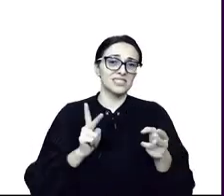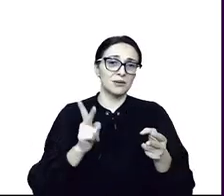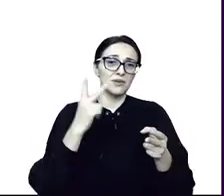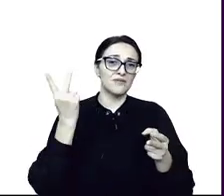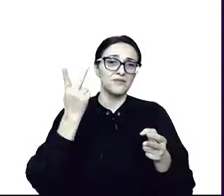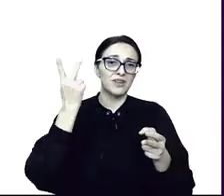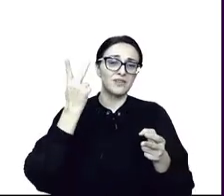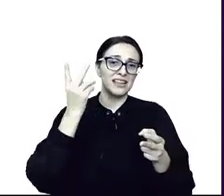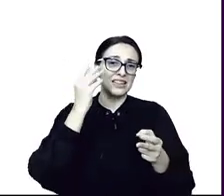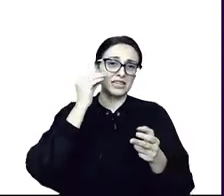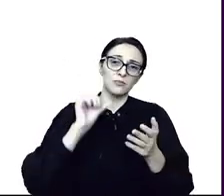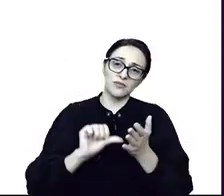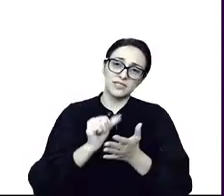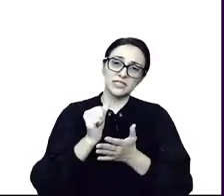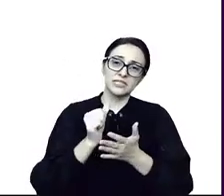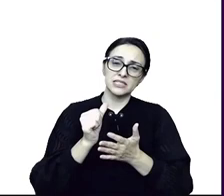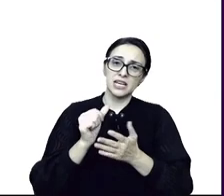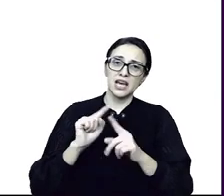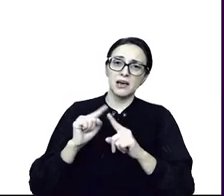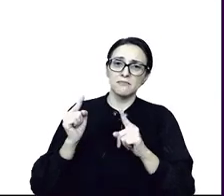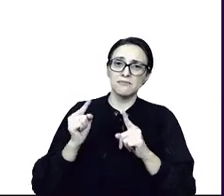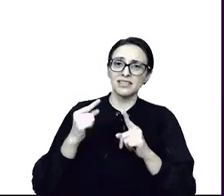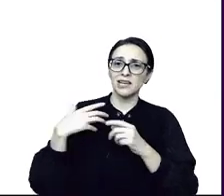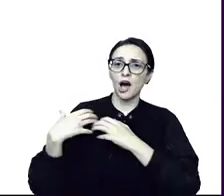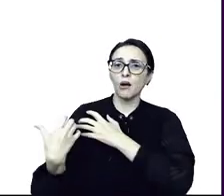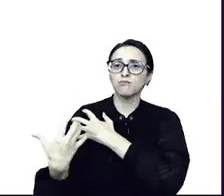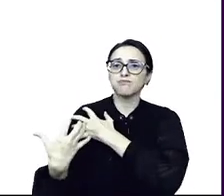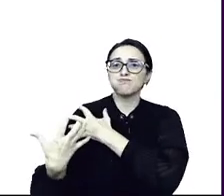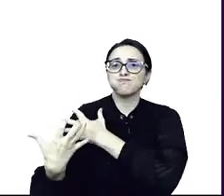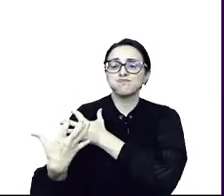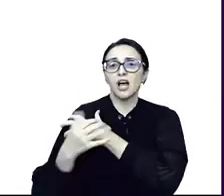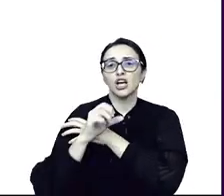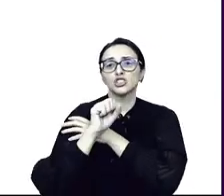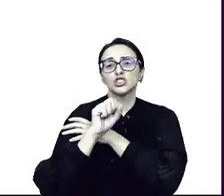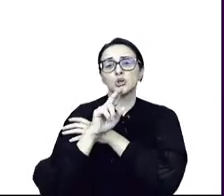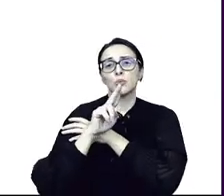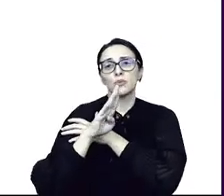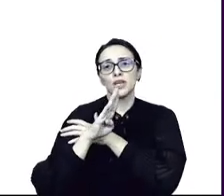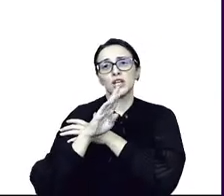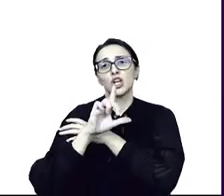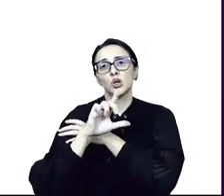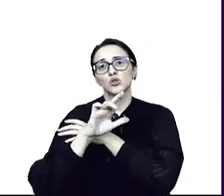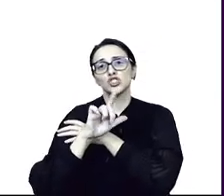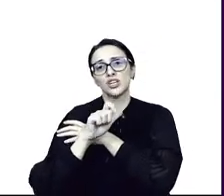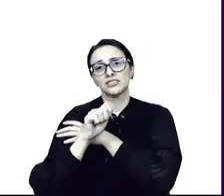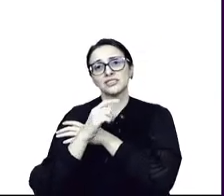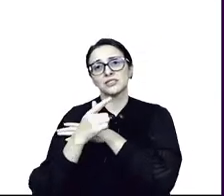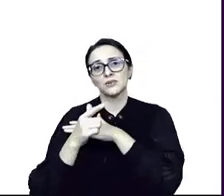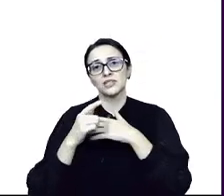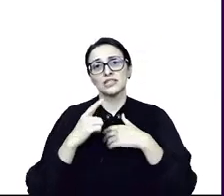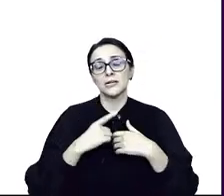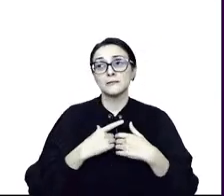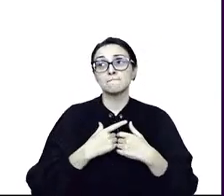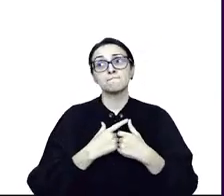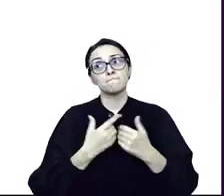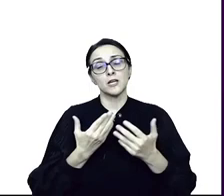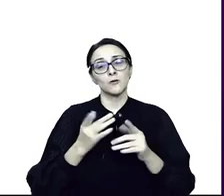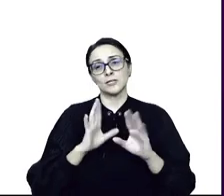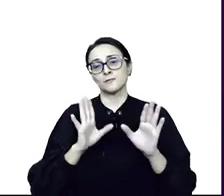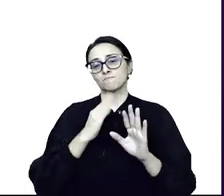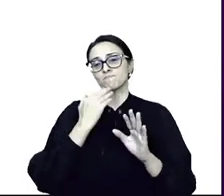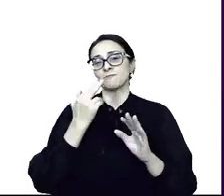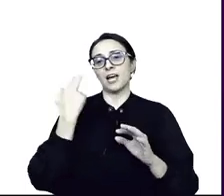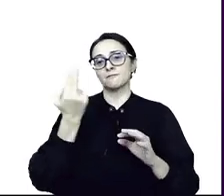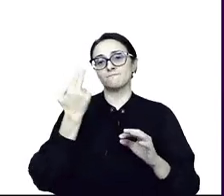tentar uma vez, Nicola. Mas mesmo com essa subluxação que ele tem? Não. Sim, mas não, agora não